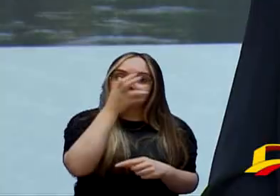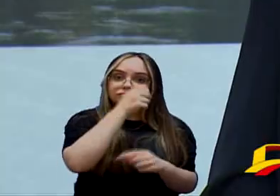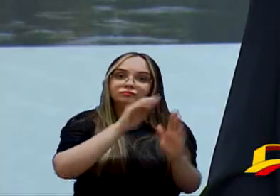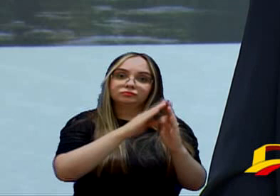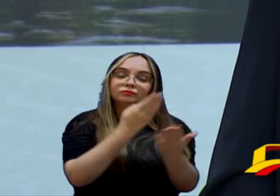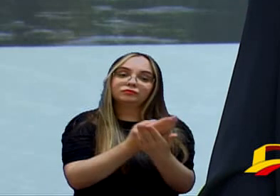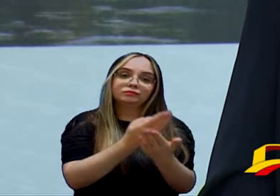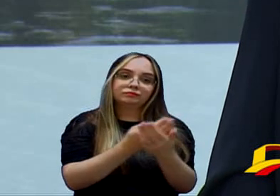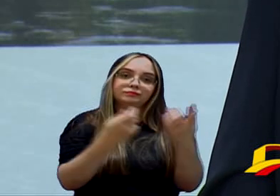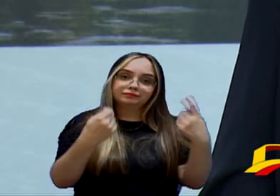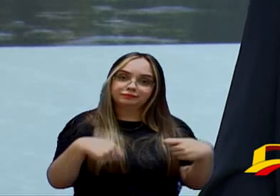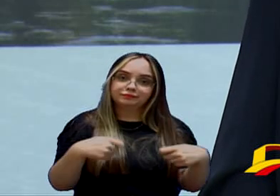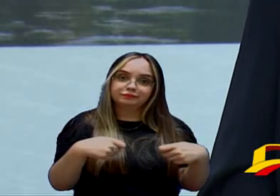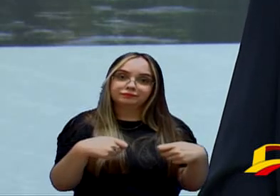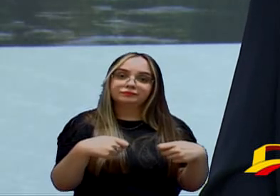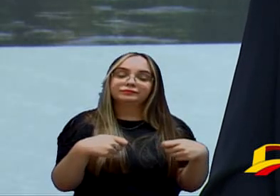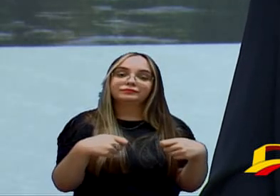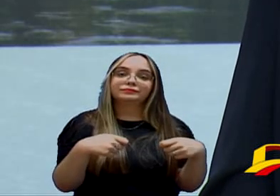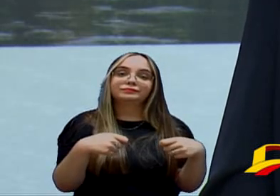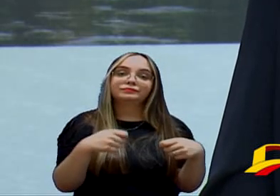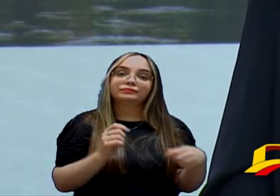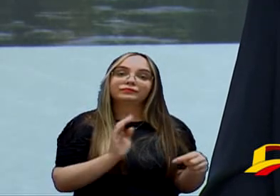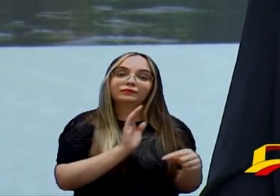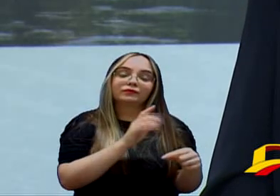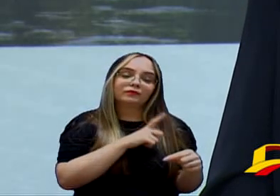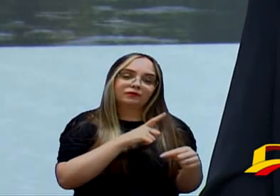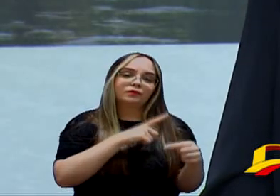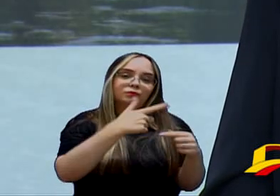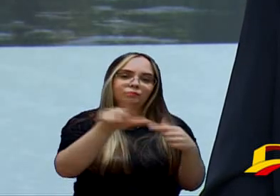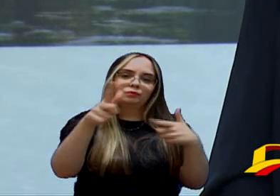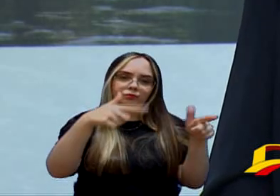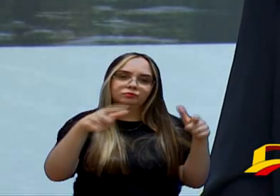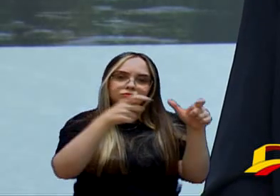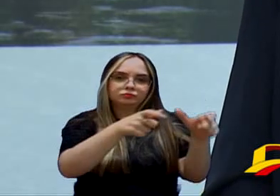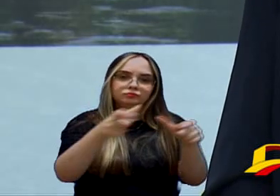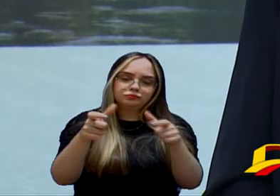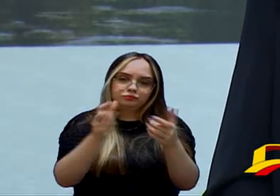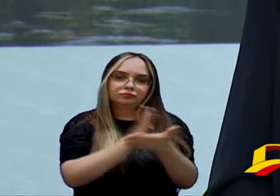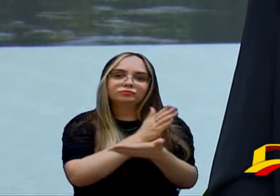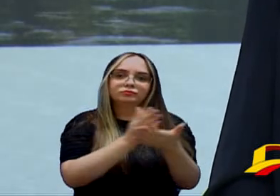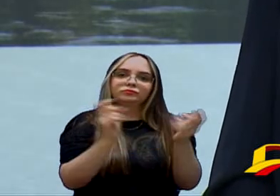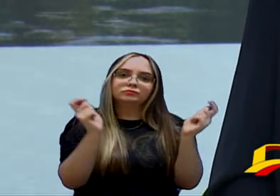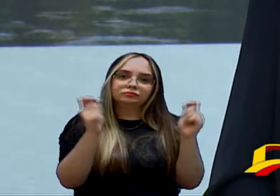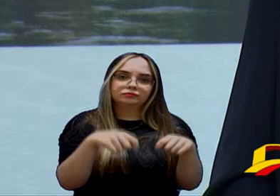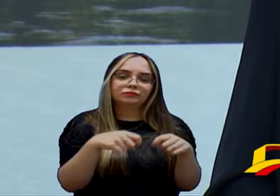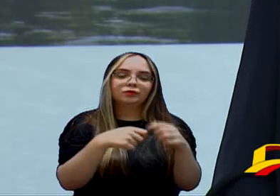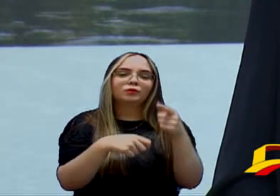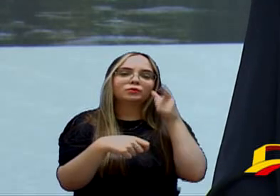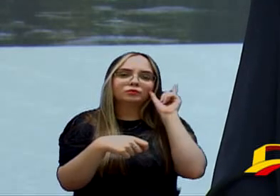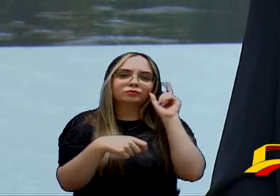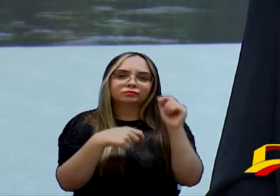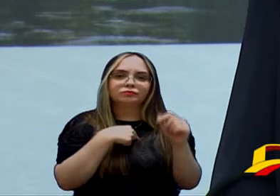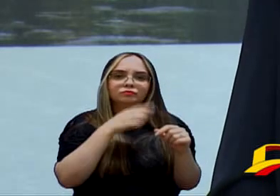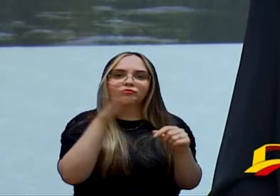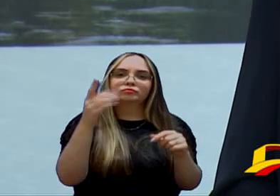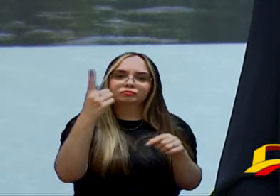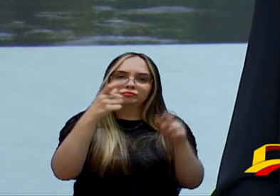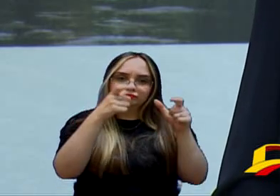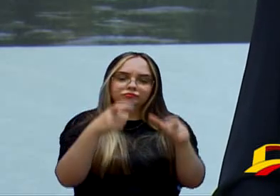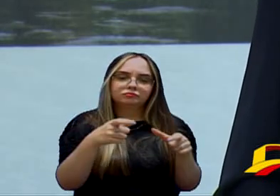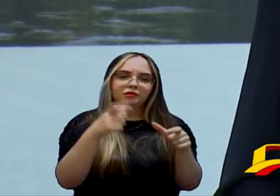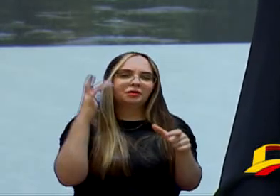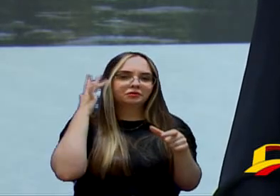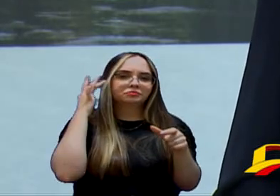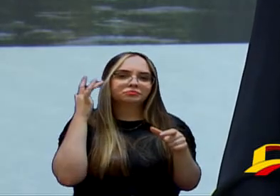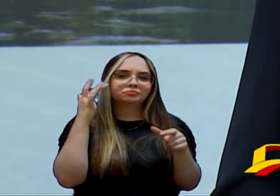escola existem outros espaços aí que poderiam ser muito bem Ontem mesmo eu estive um que acredito